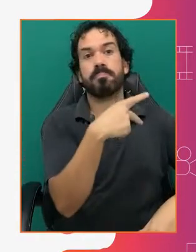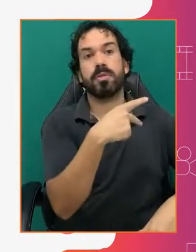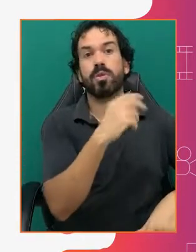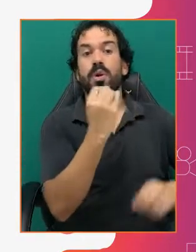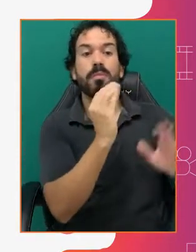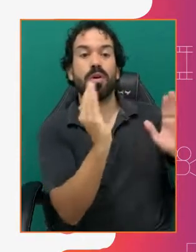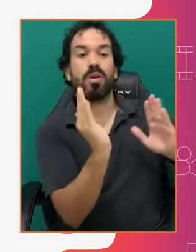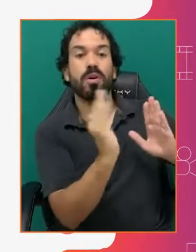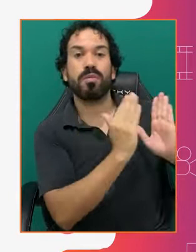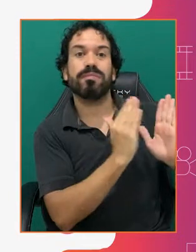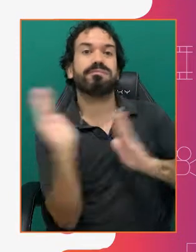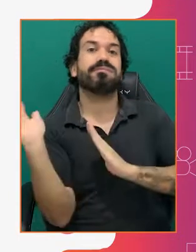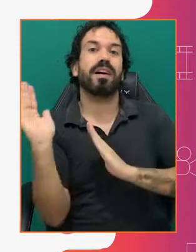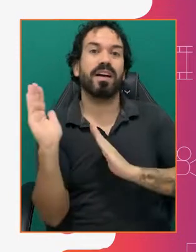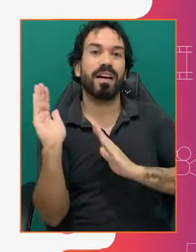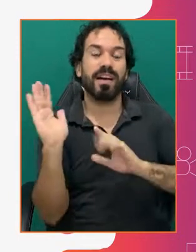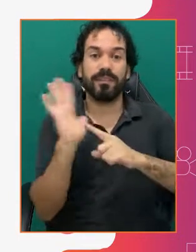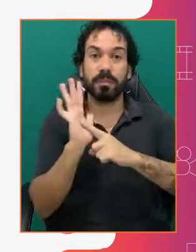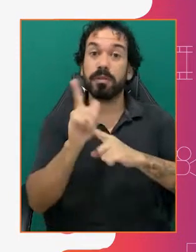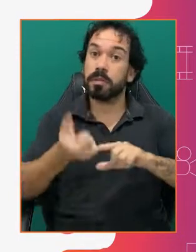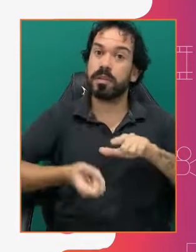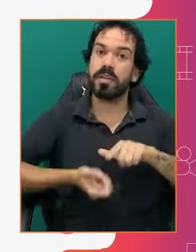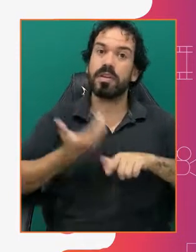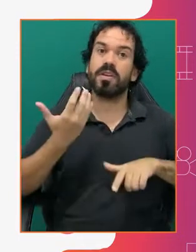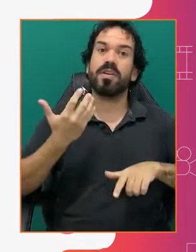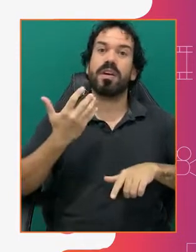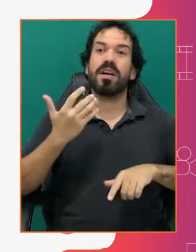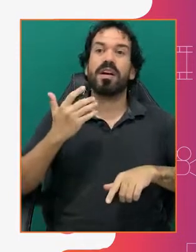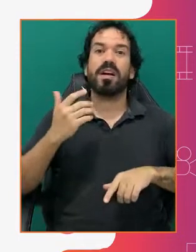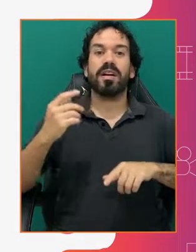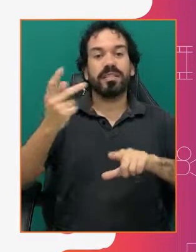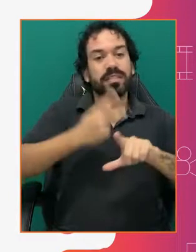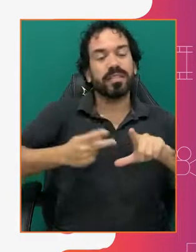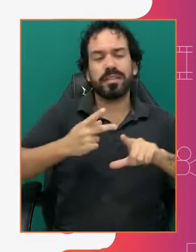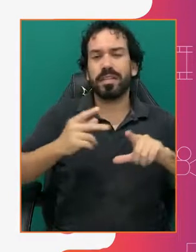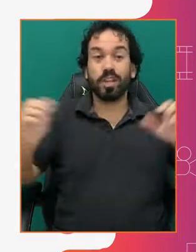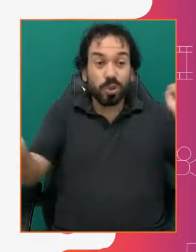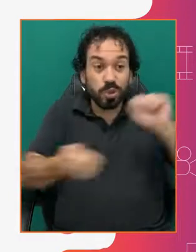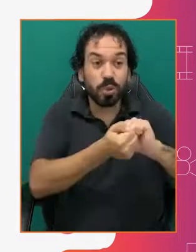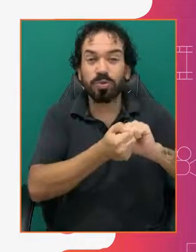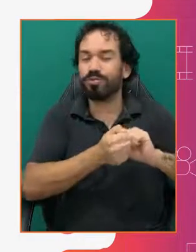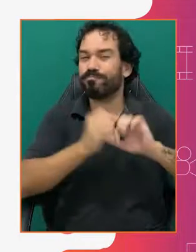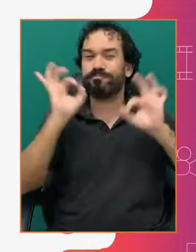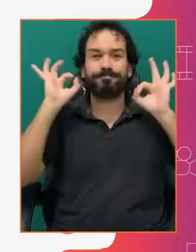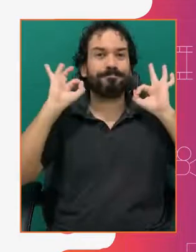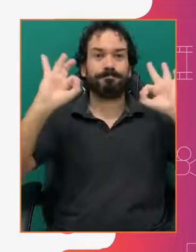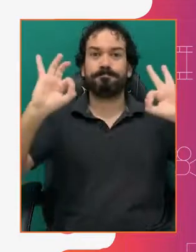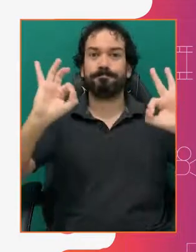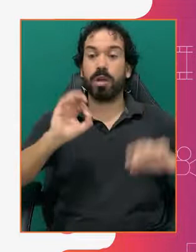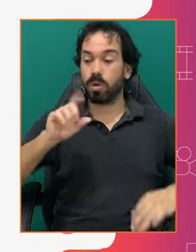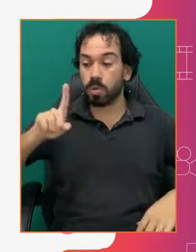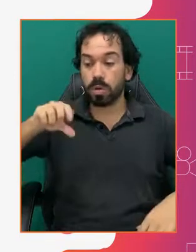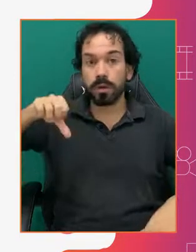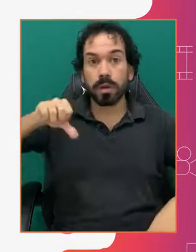a sequência do filme e criou então uma animação coletiva maravilhosa. Em